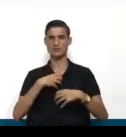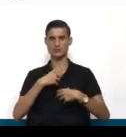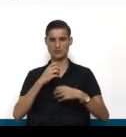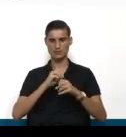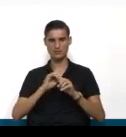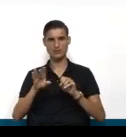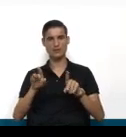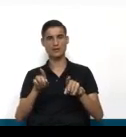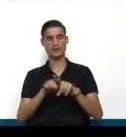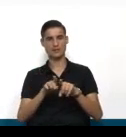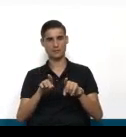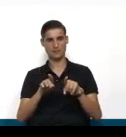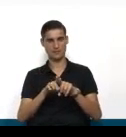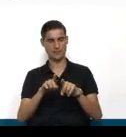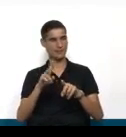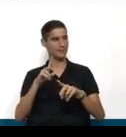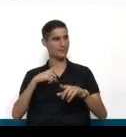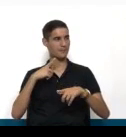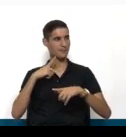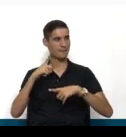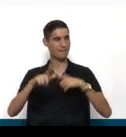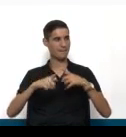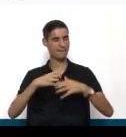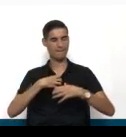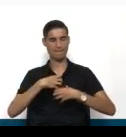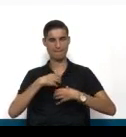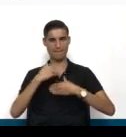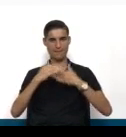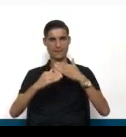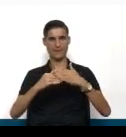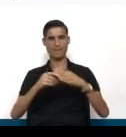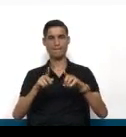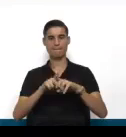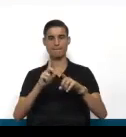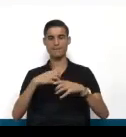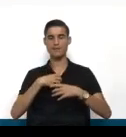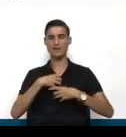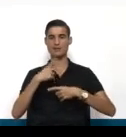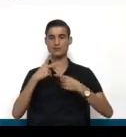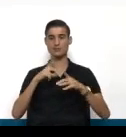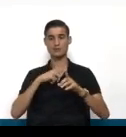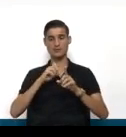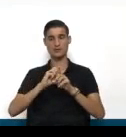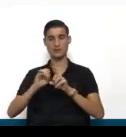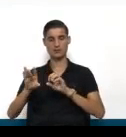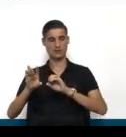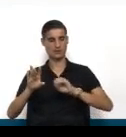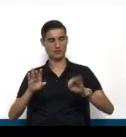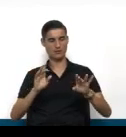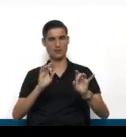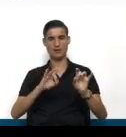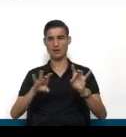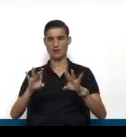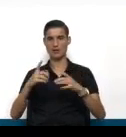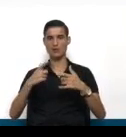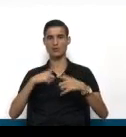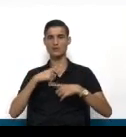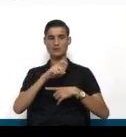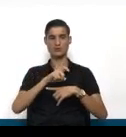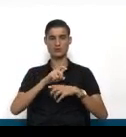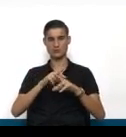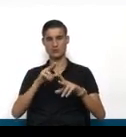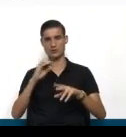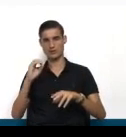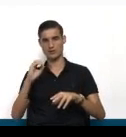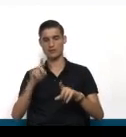condição também, tá? Trabalhando como condição. Aqui são as condições da extremidade, onde eu tenho x igual a 0 e o